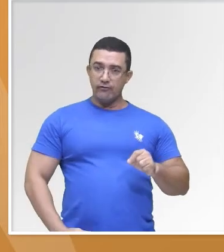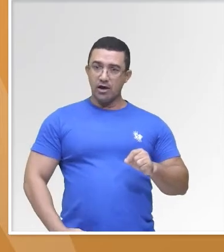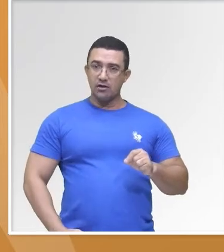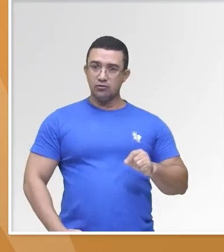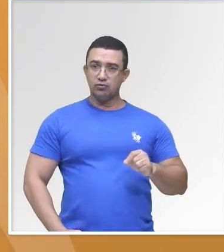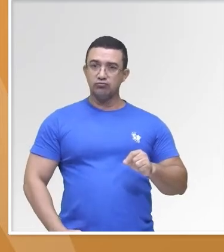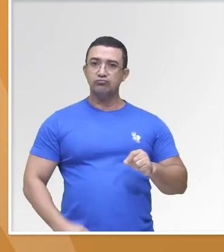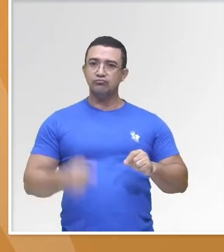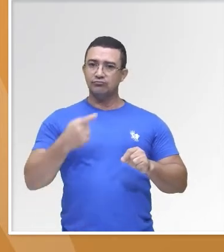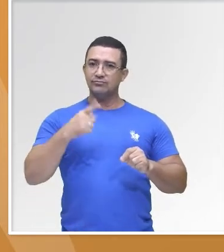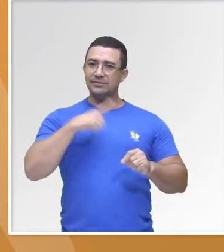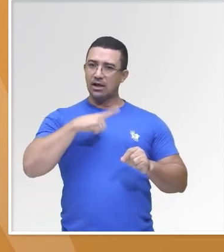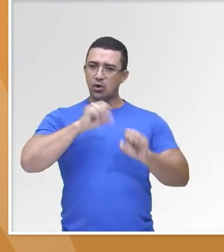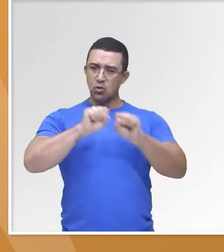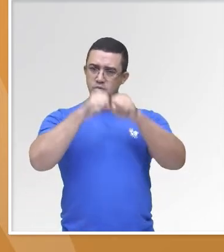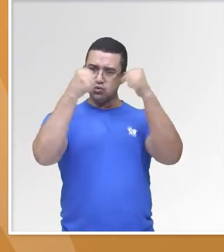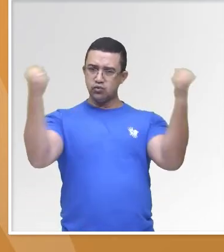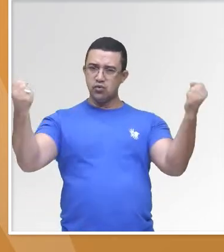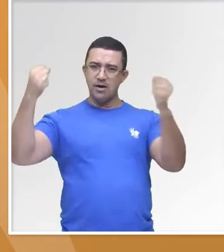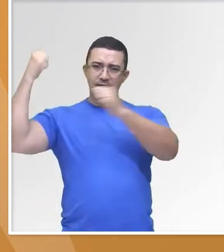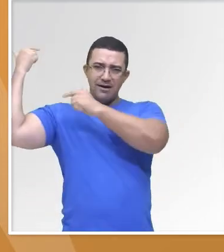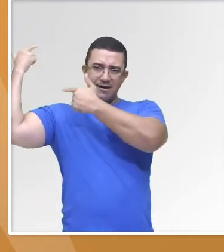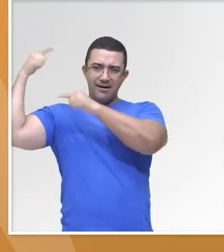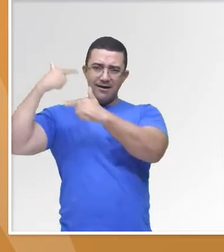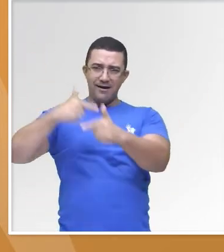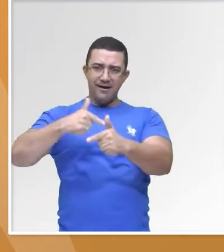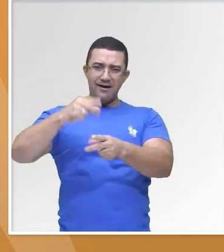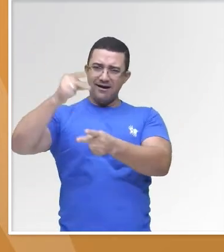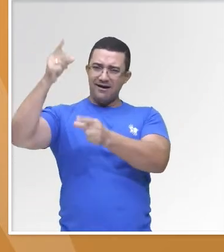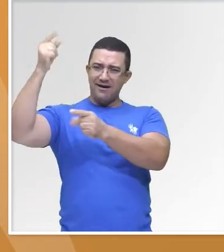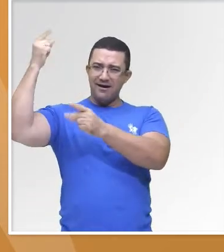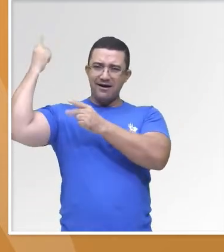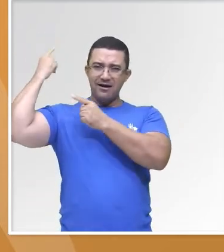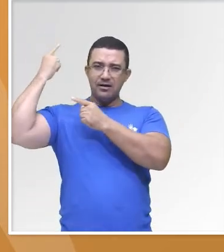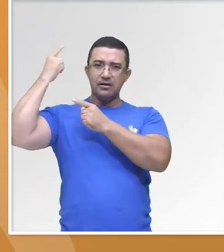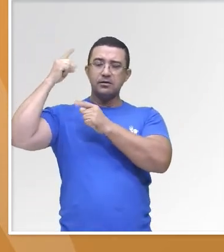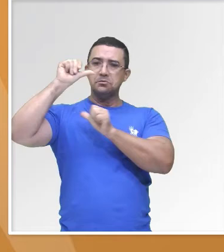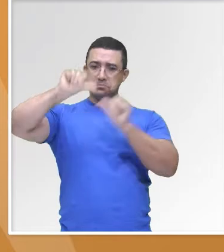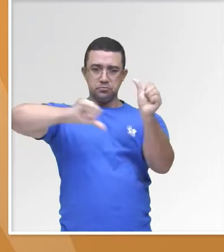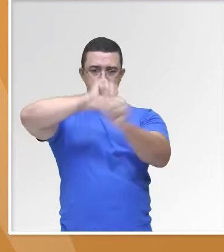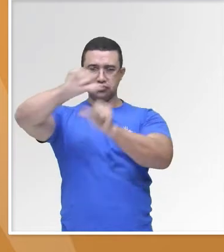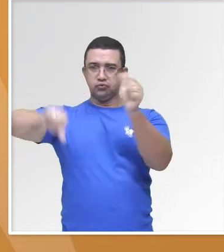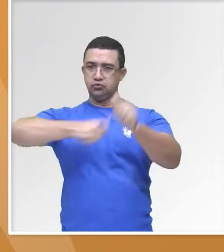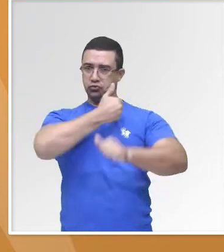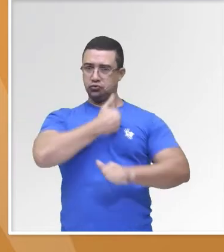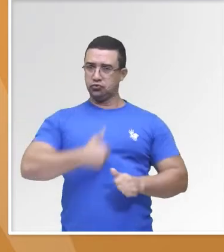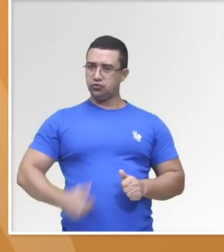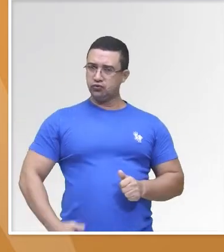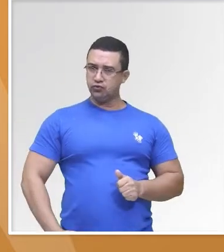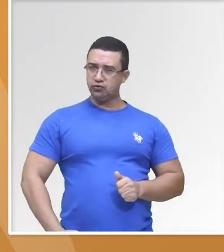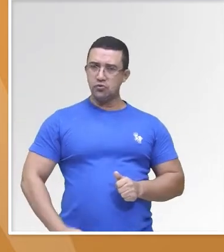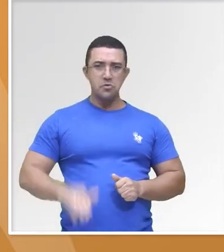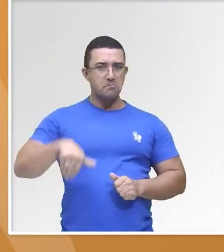a tradição típica do antigo regime, para uma forma de governar mais